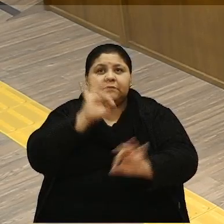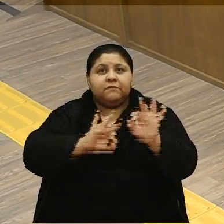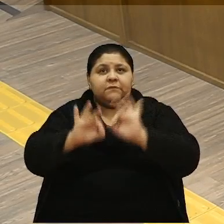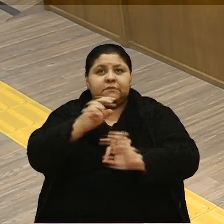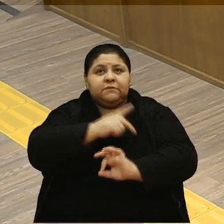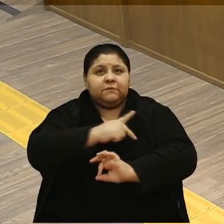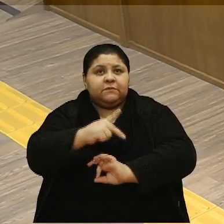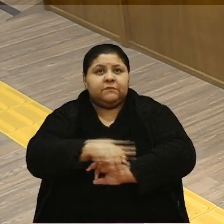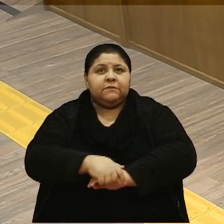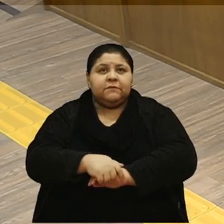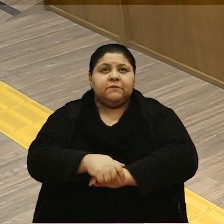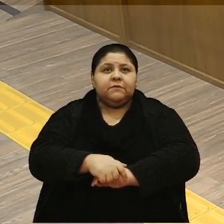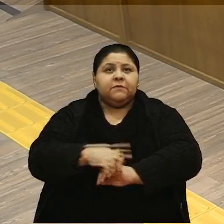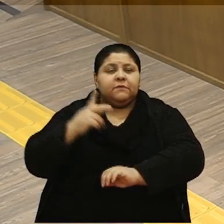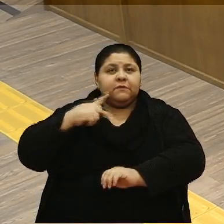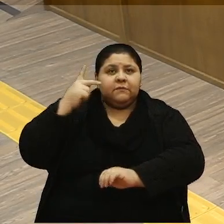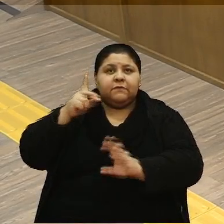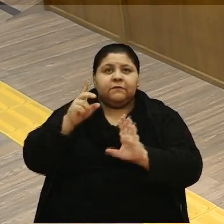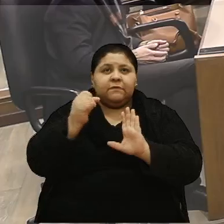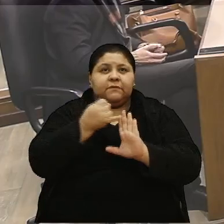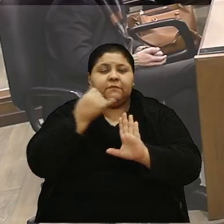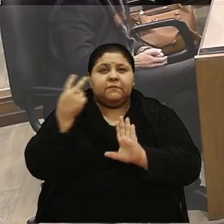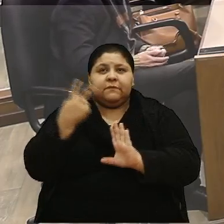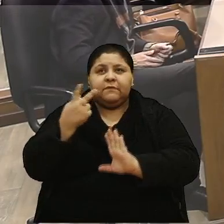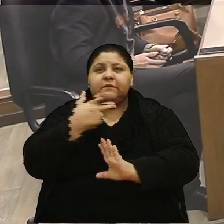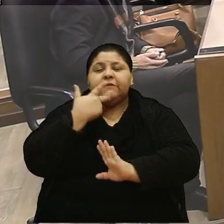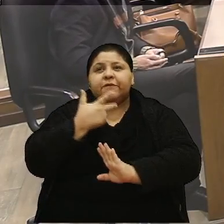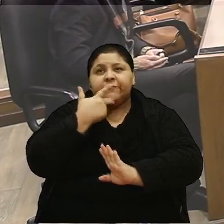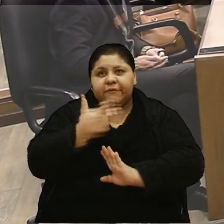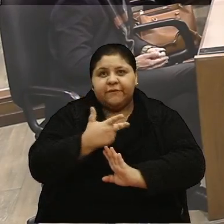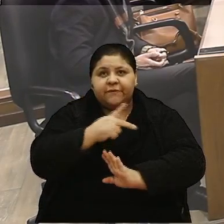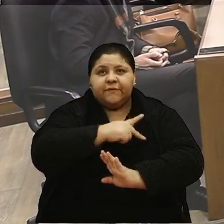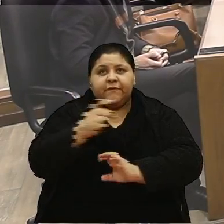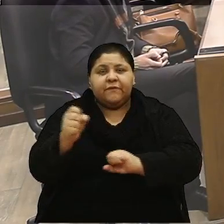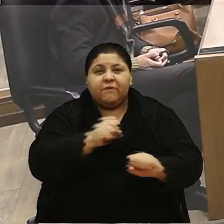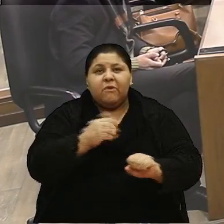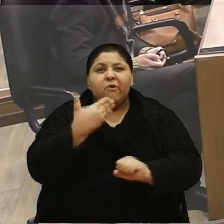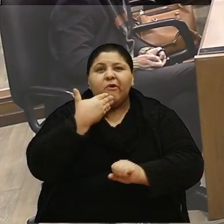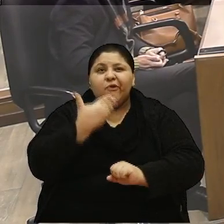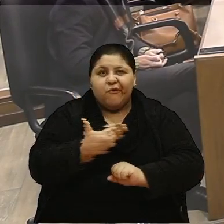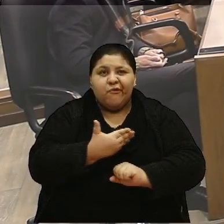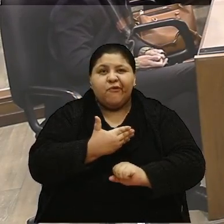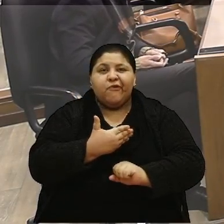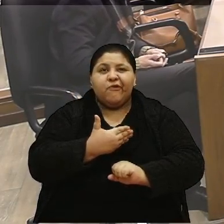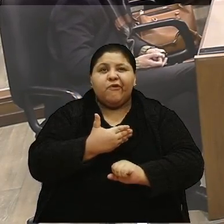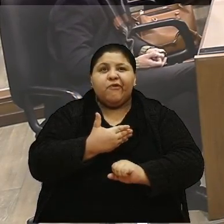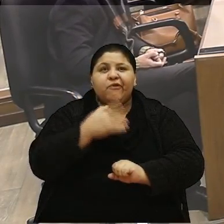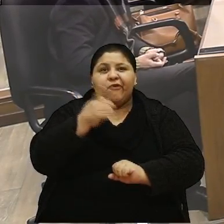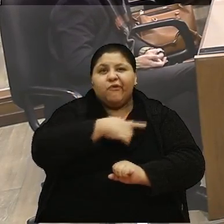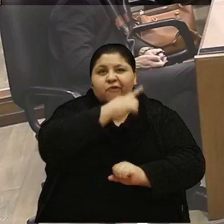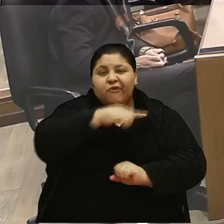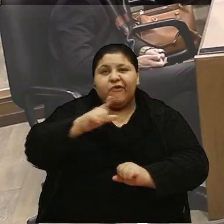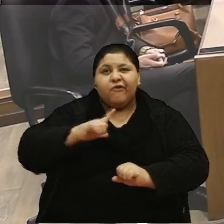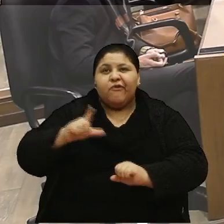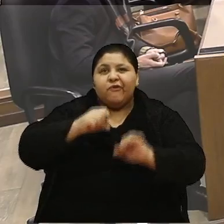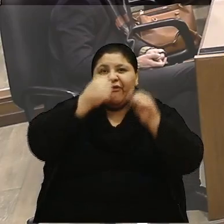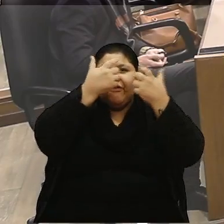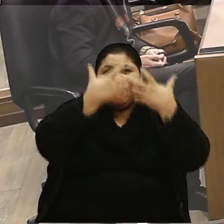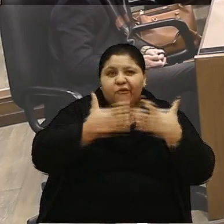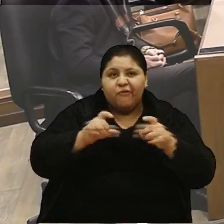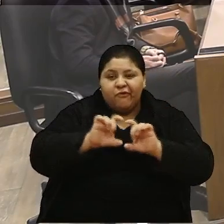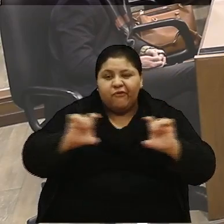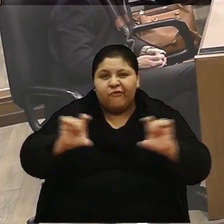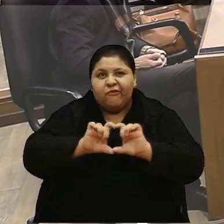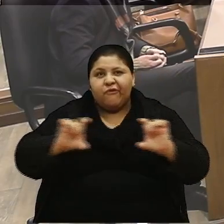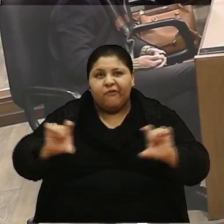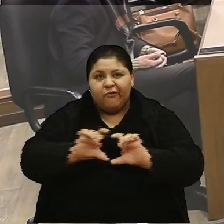presidente. Pois não, vereador Iago. O inciso 2 ali, ele fala, né, que o presidente pode solicitar ali a censura que contém expressão, frase ou conceito